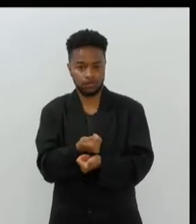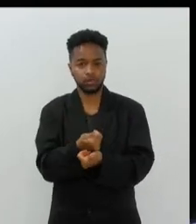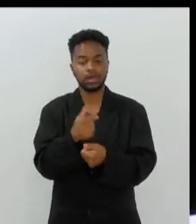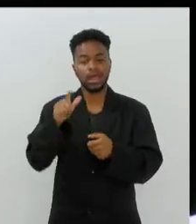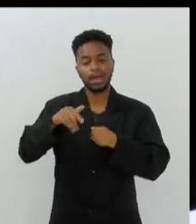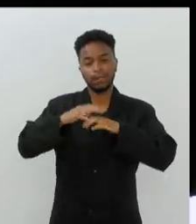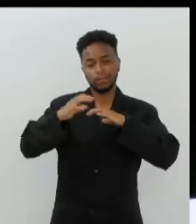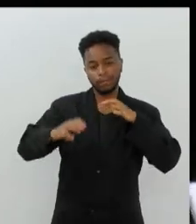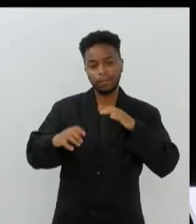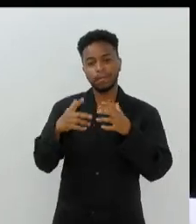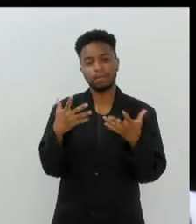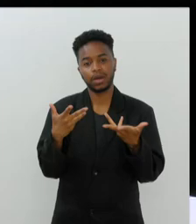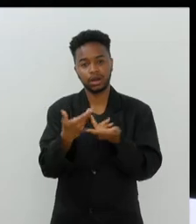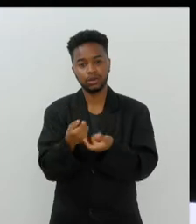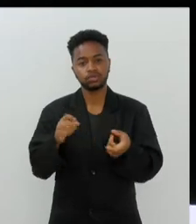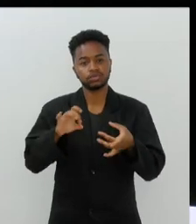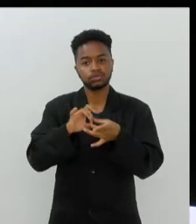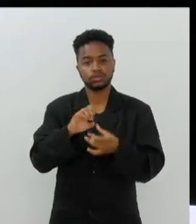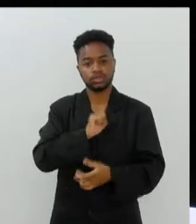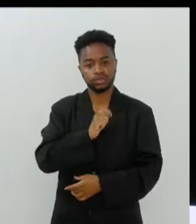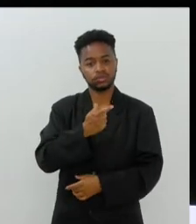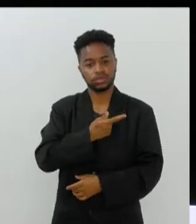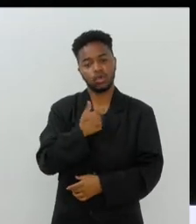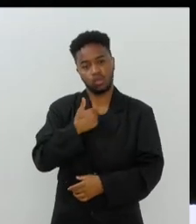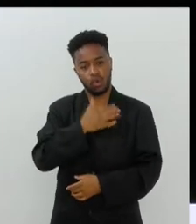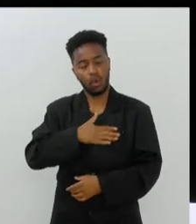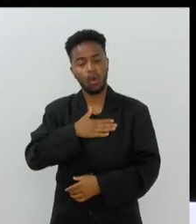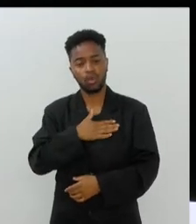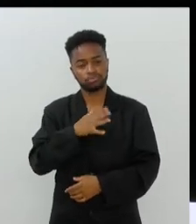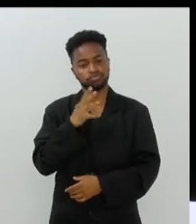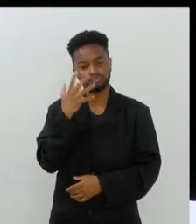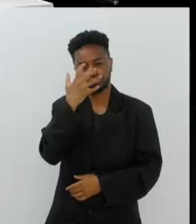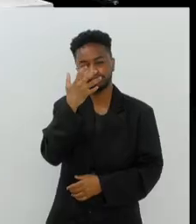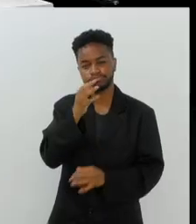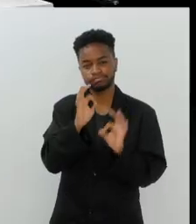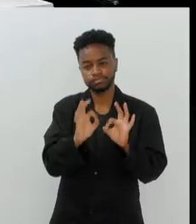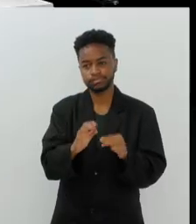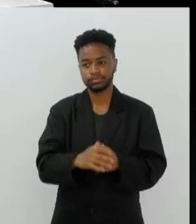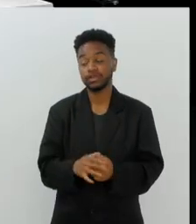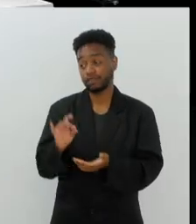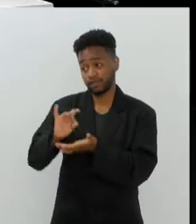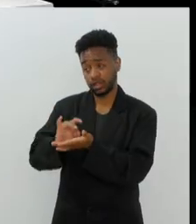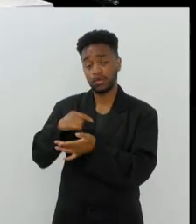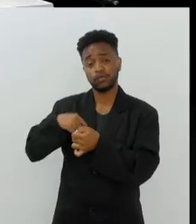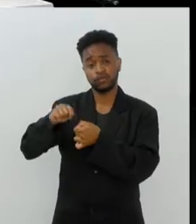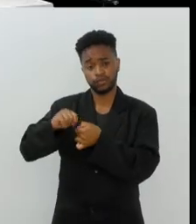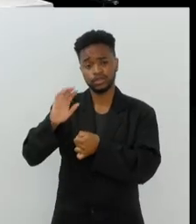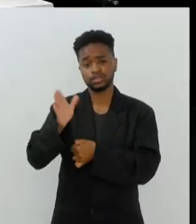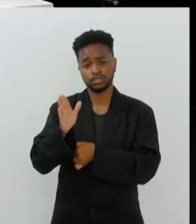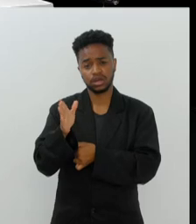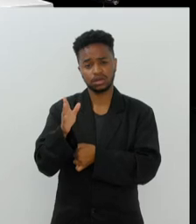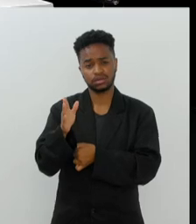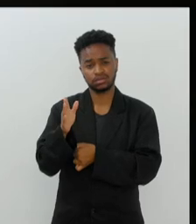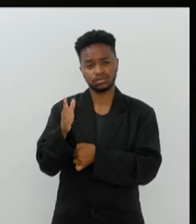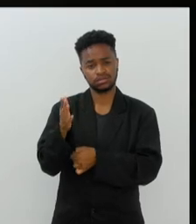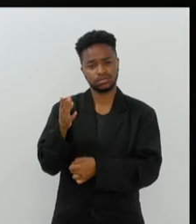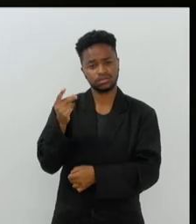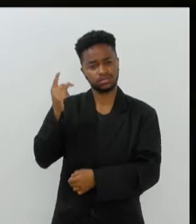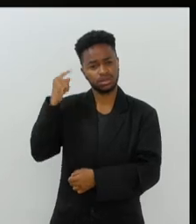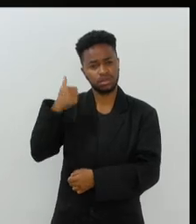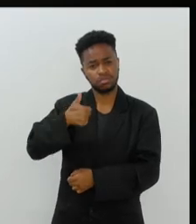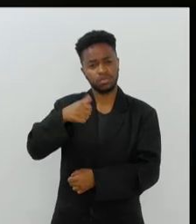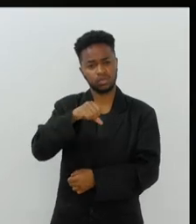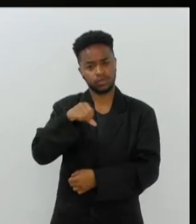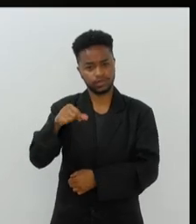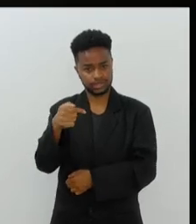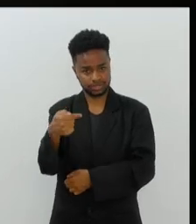da Pedra, que é maravilhosa, que aquela comunidade de São Gonçalo é apaixonante. É verdade. É apaixonante. Você sabe que eu fiz a Porta da Pedra